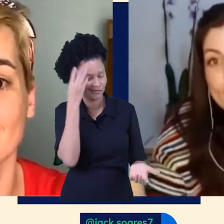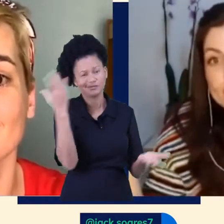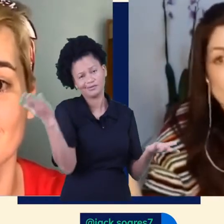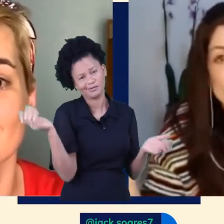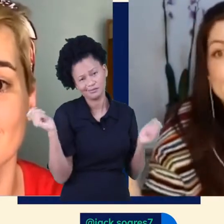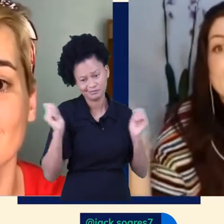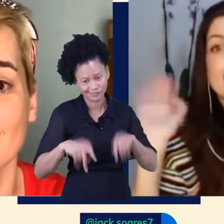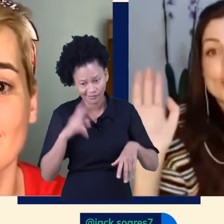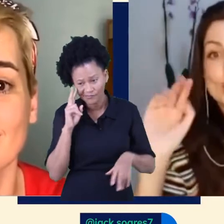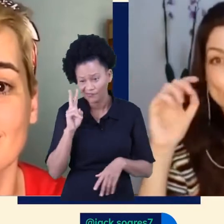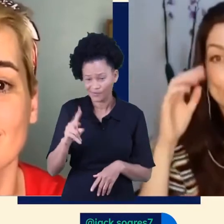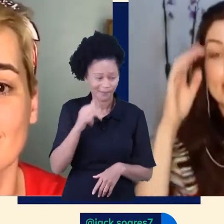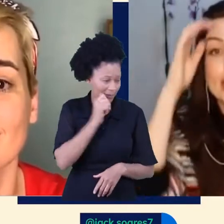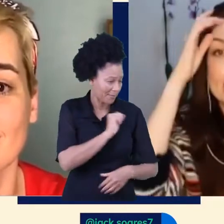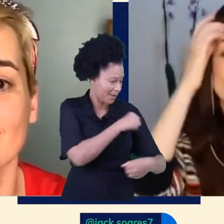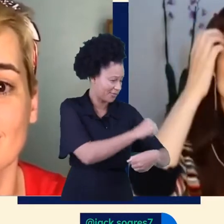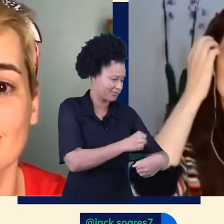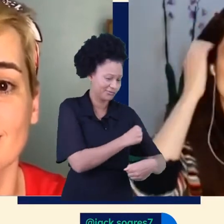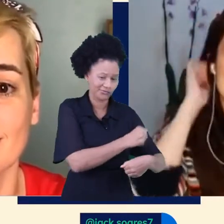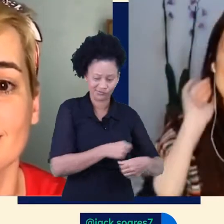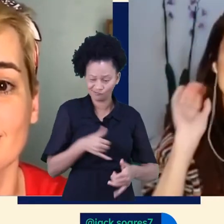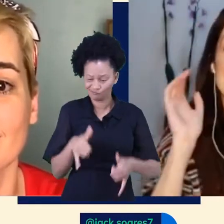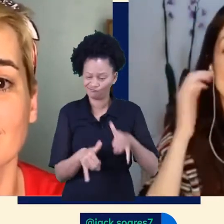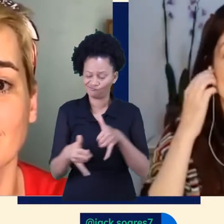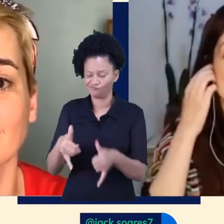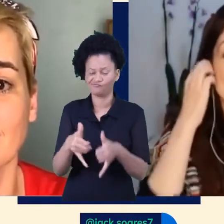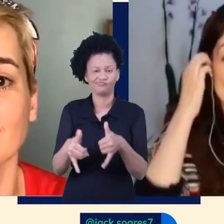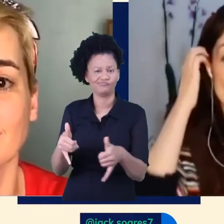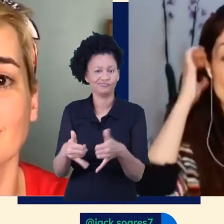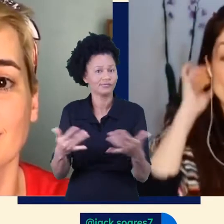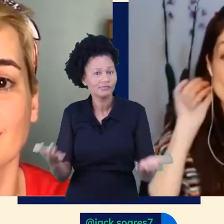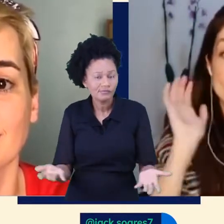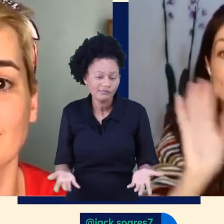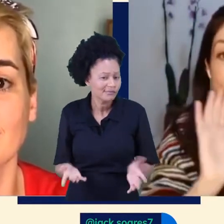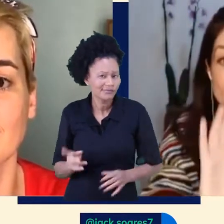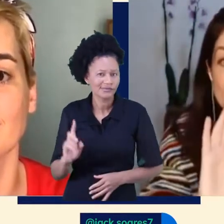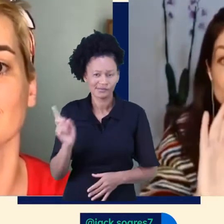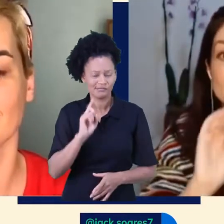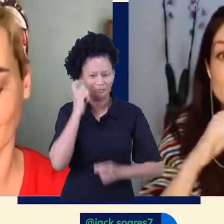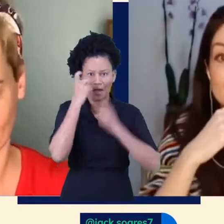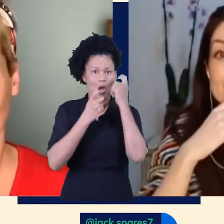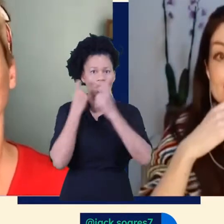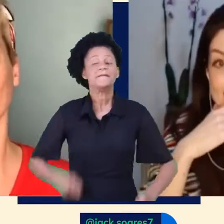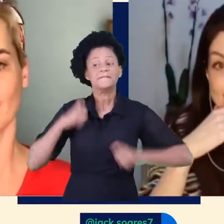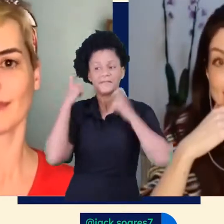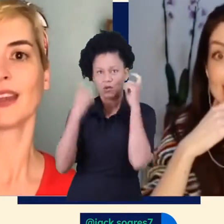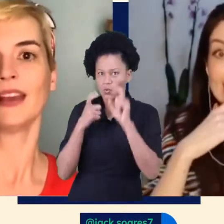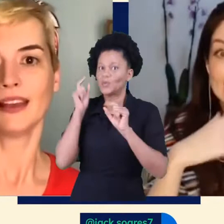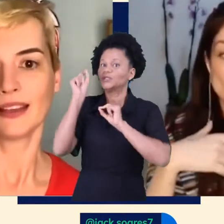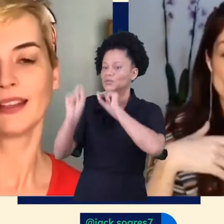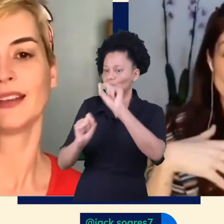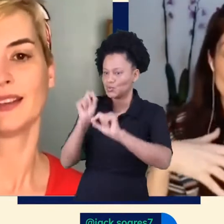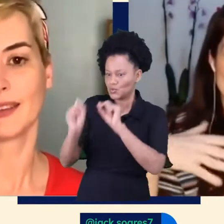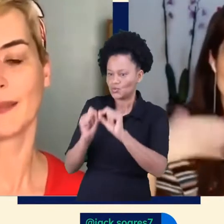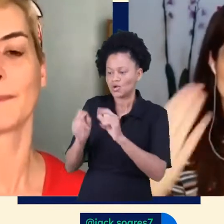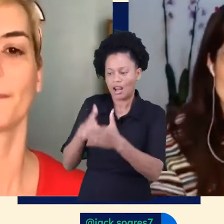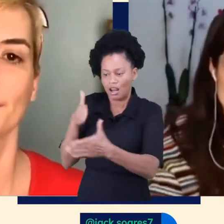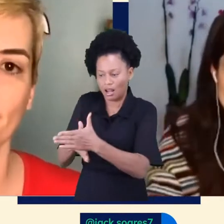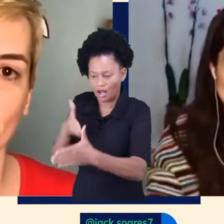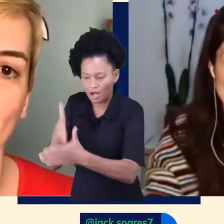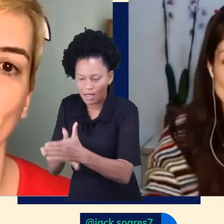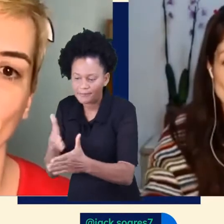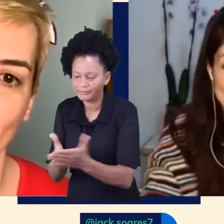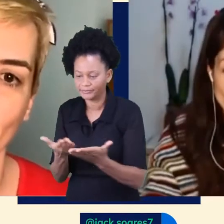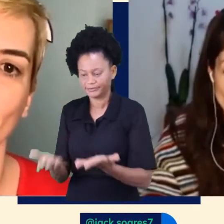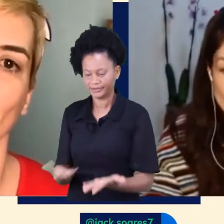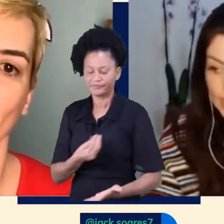vou ali brincar disso. E isso, gente, não é preocupante. Preocupante é a gente limitar a vida da criança, né? E a gente atribuir esse